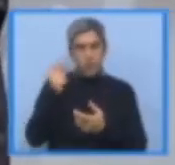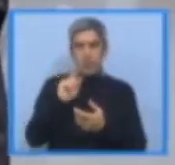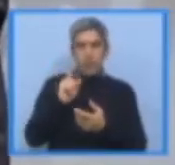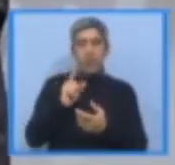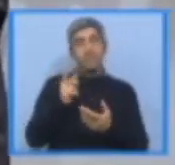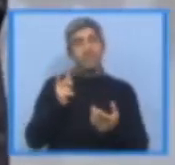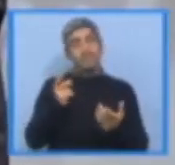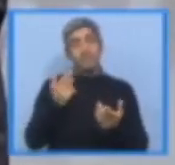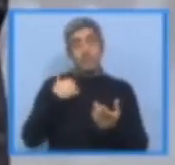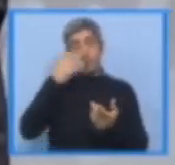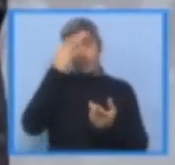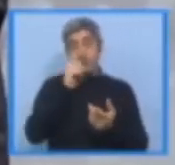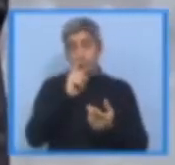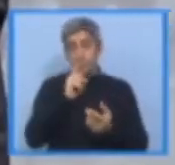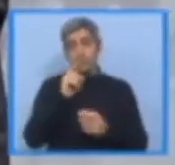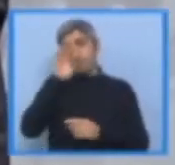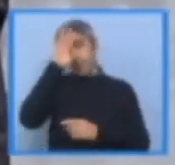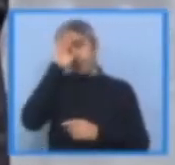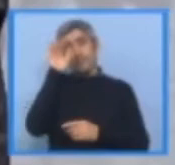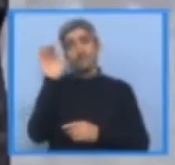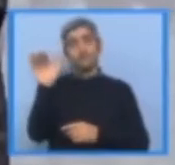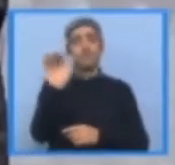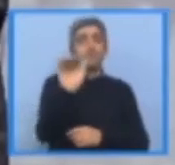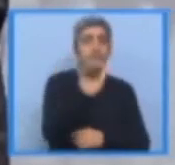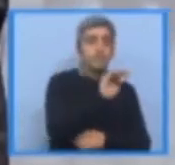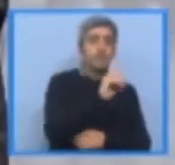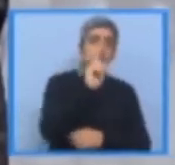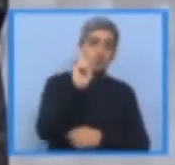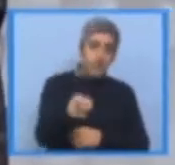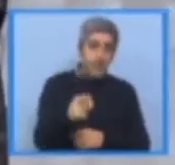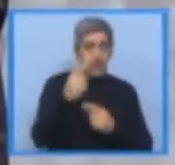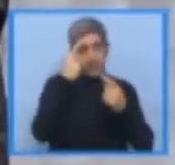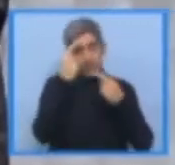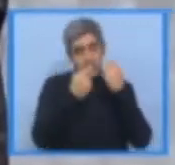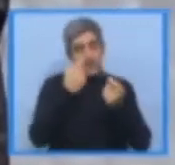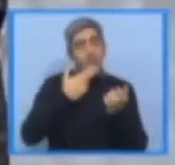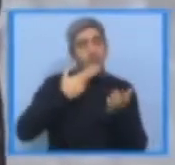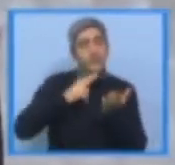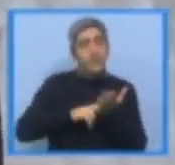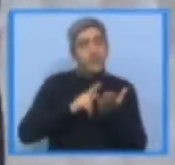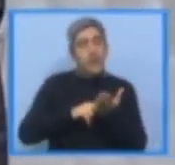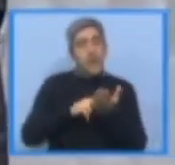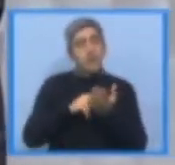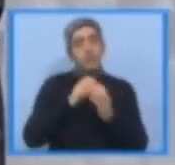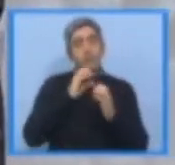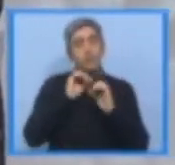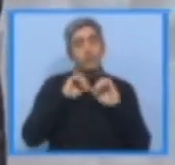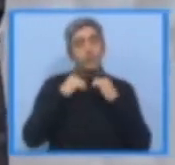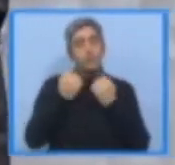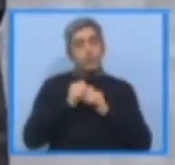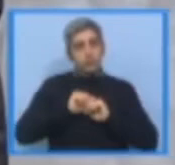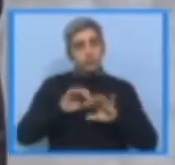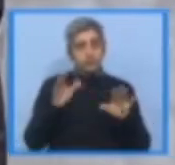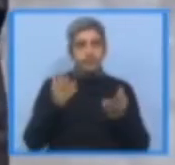e a pertinência do Papa nos desafiar a uma reflexão sobre a verdade na comunicação. Aliás, ele diz, e a mensagem ainda